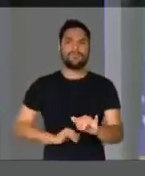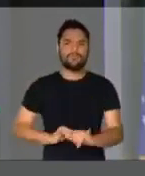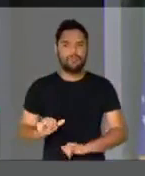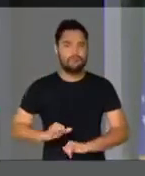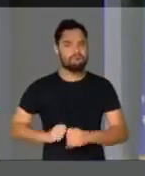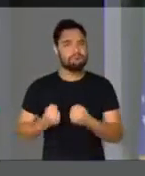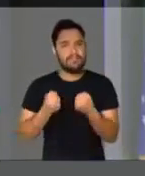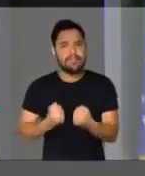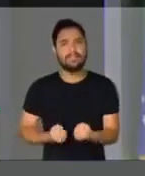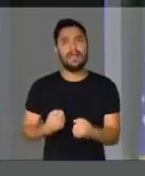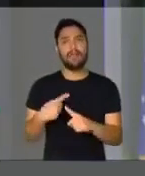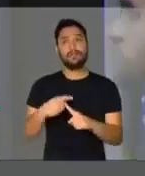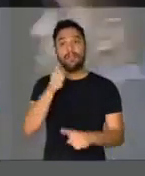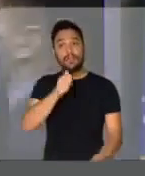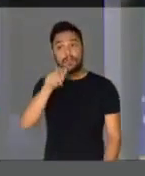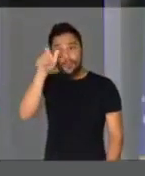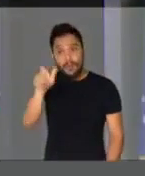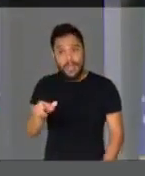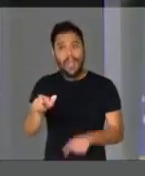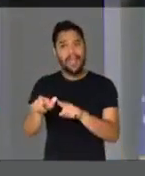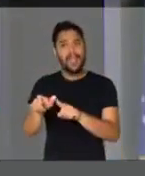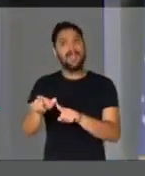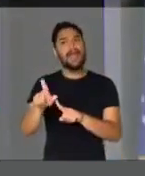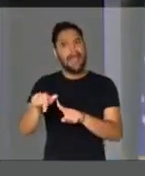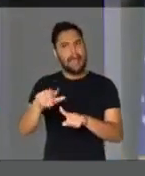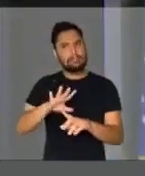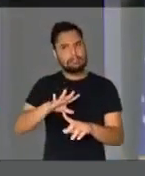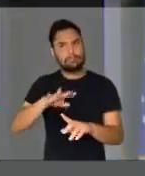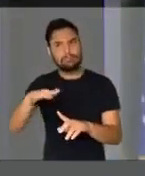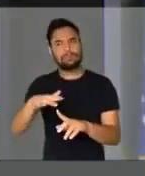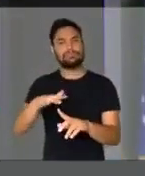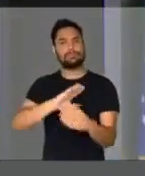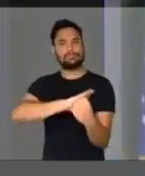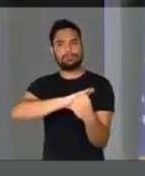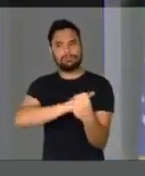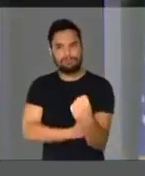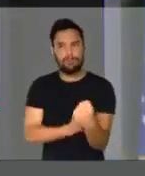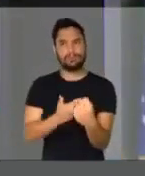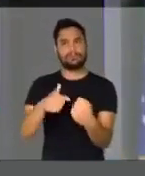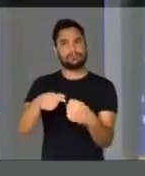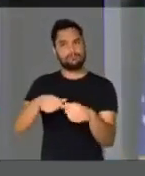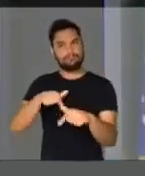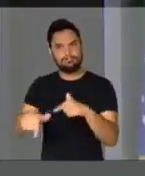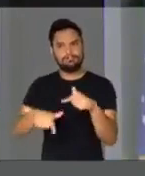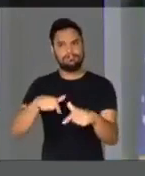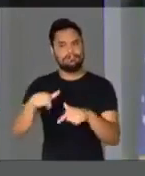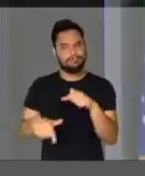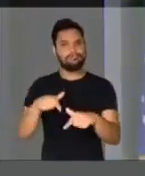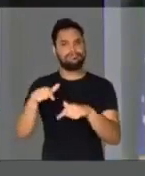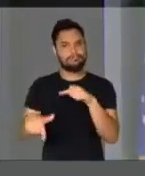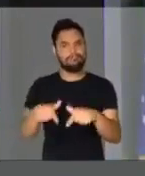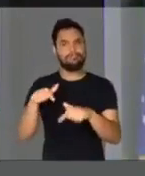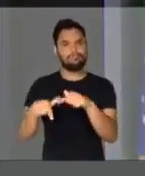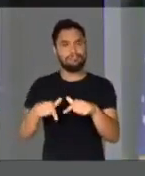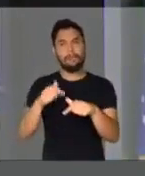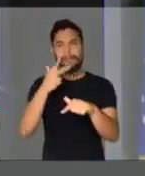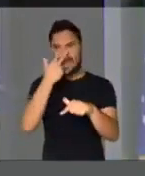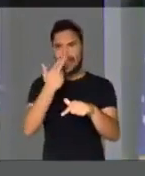atribulada, realizando papéis que somente mulheres de fibra podem suportar, em diversos casos de modo